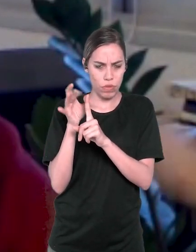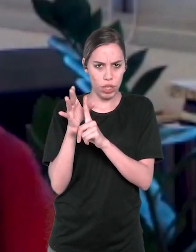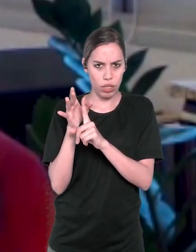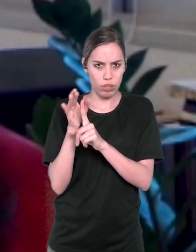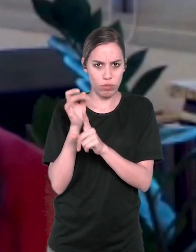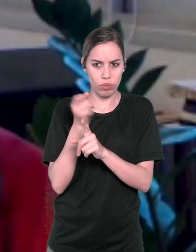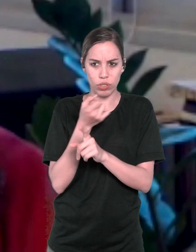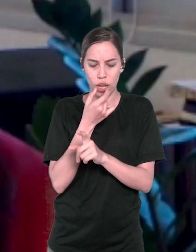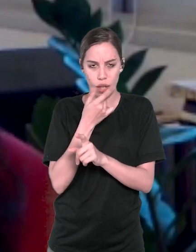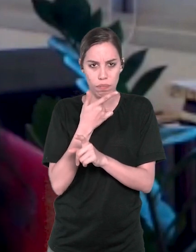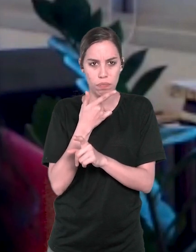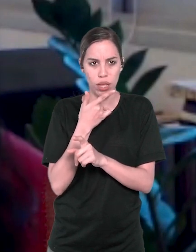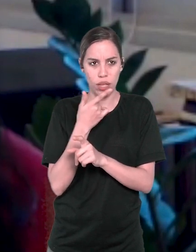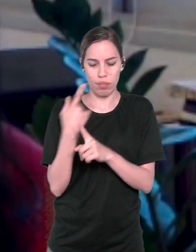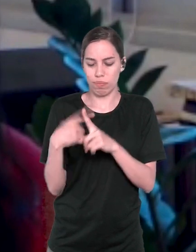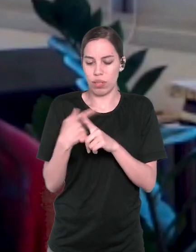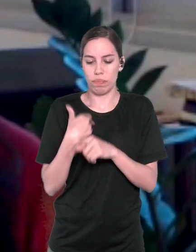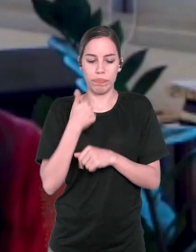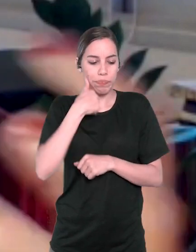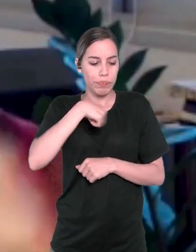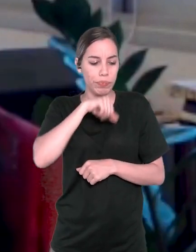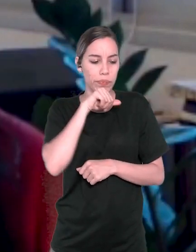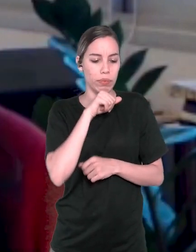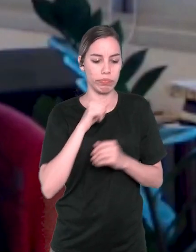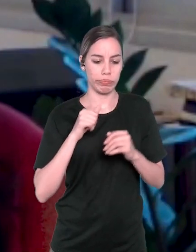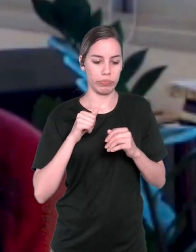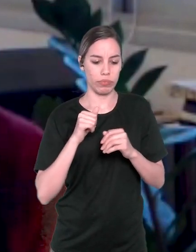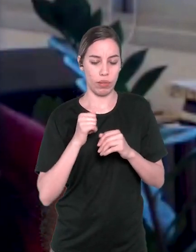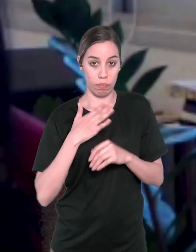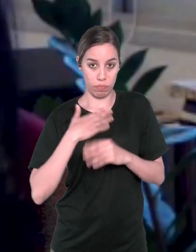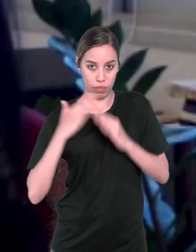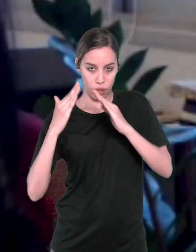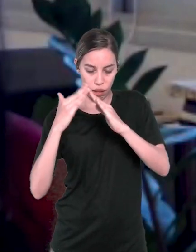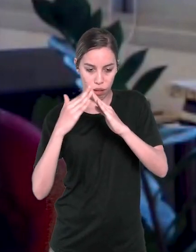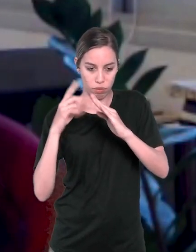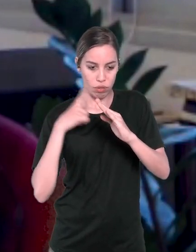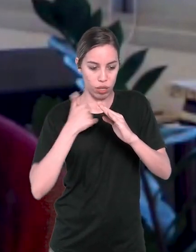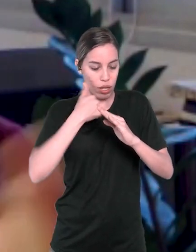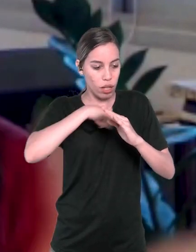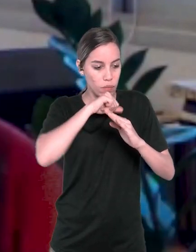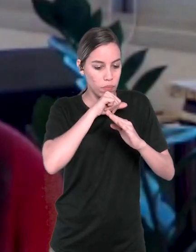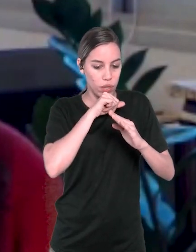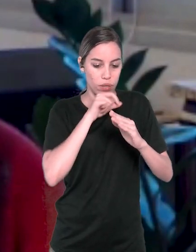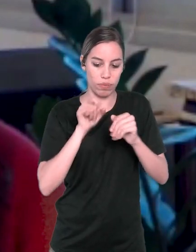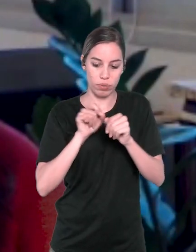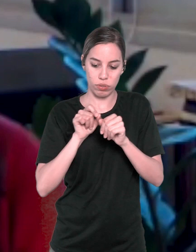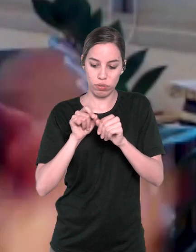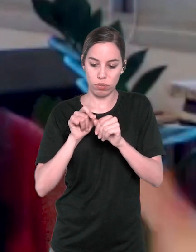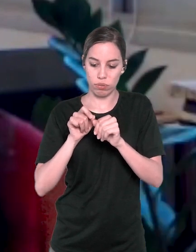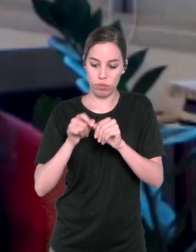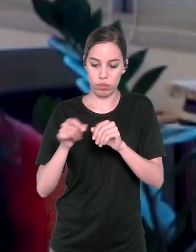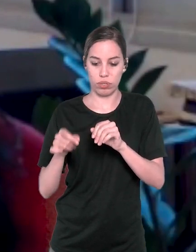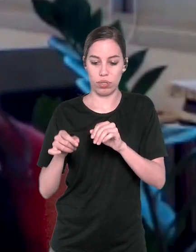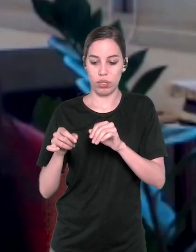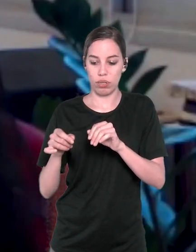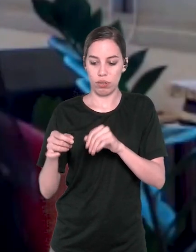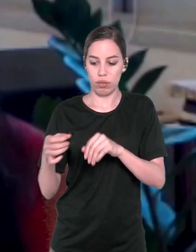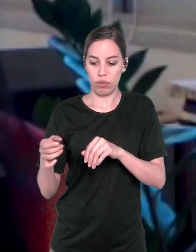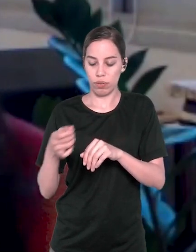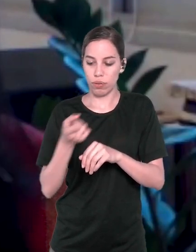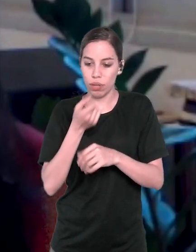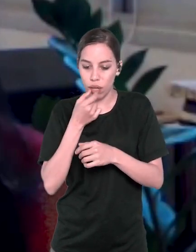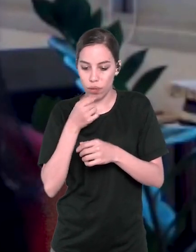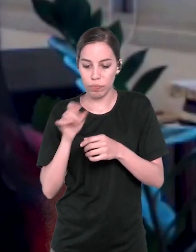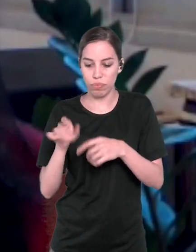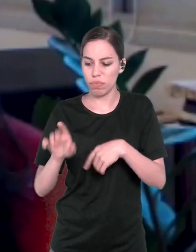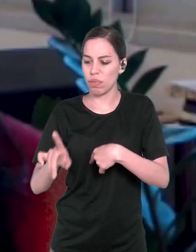minha mãe deixava espalhados pela casa. Eu resolvi reunir e montar uma turminha de escola, como se